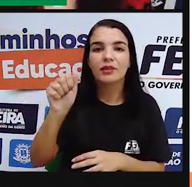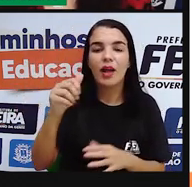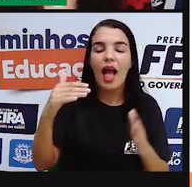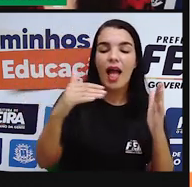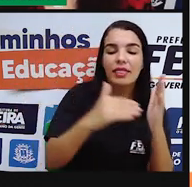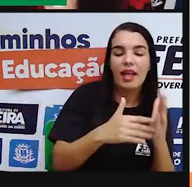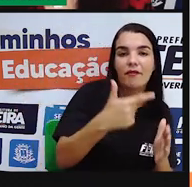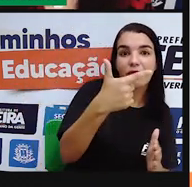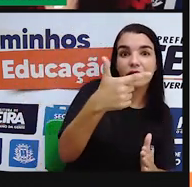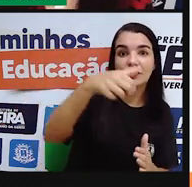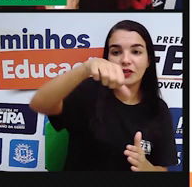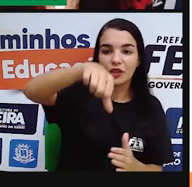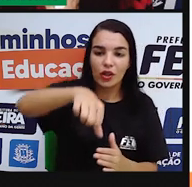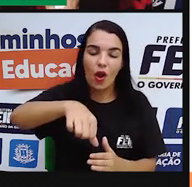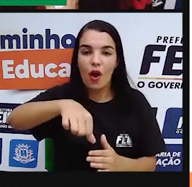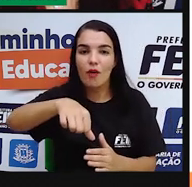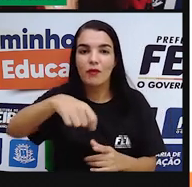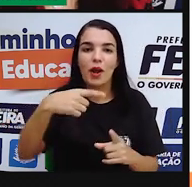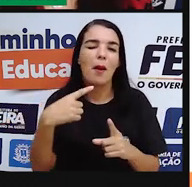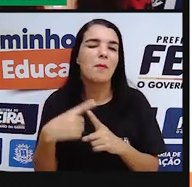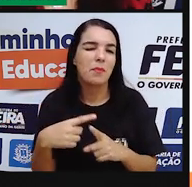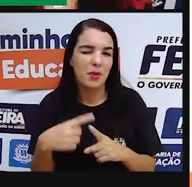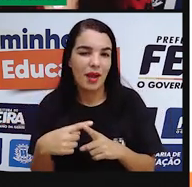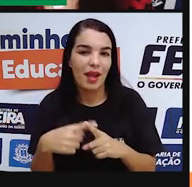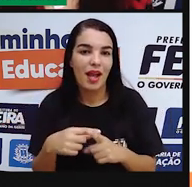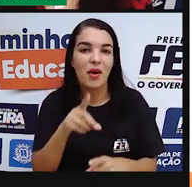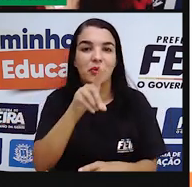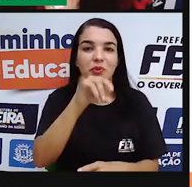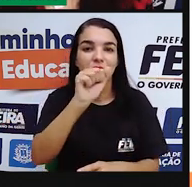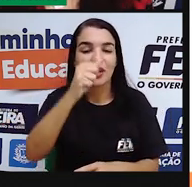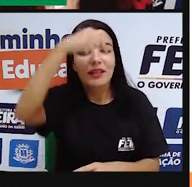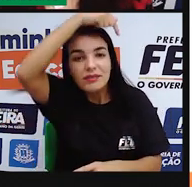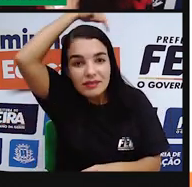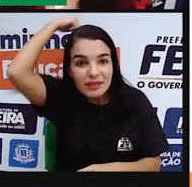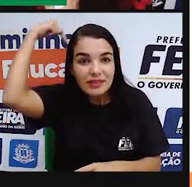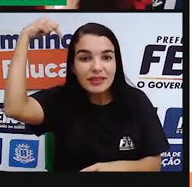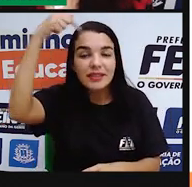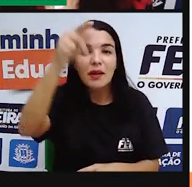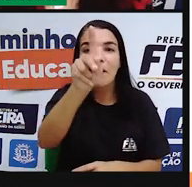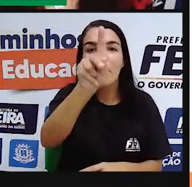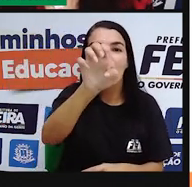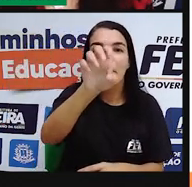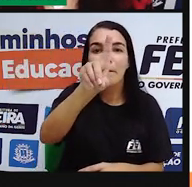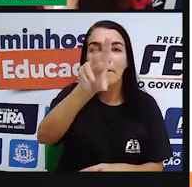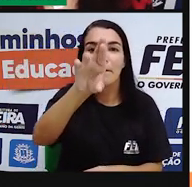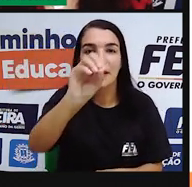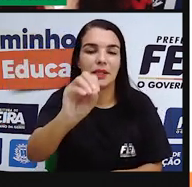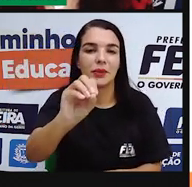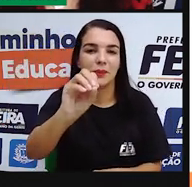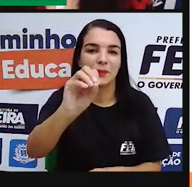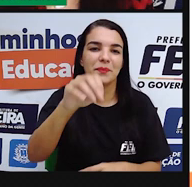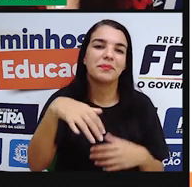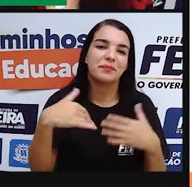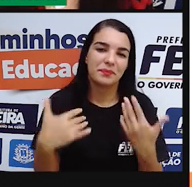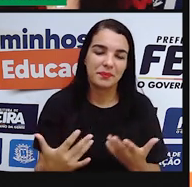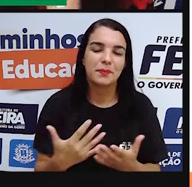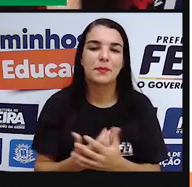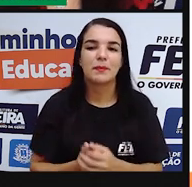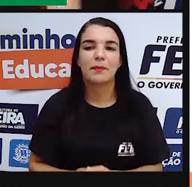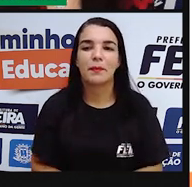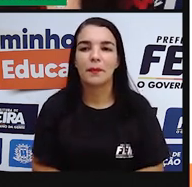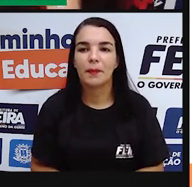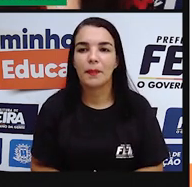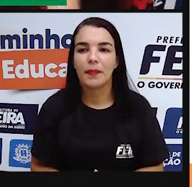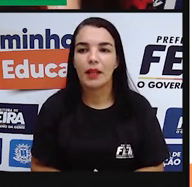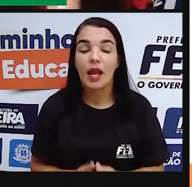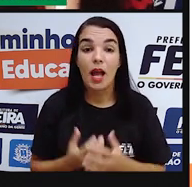São Pedro, já que os dias 23 e 24 aí vai ser celebrado, vão ser celebrados os dias de São João.